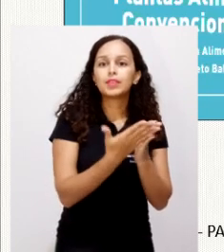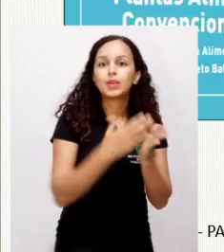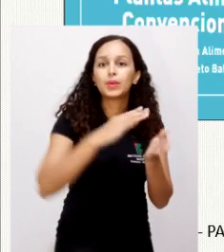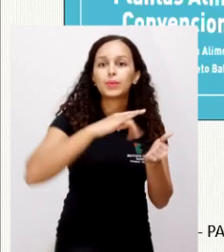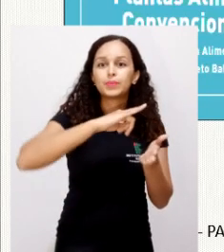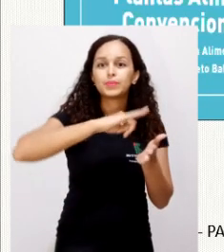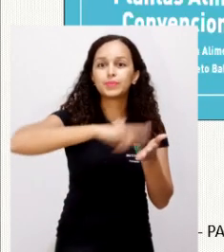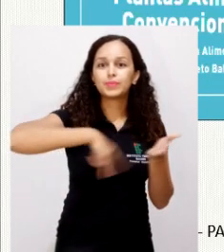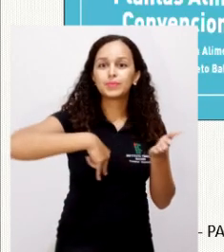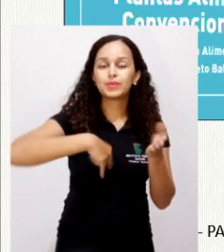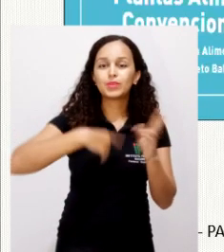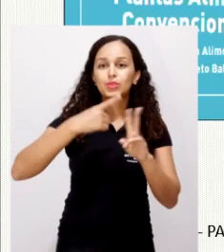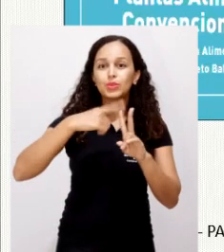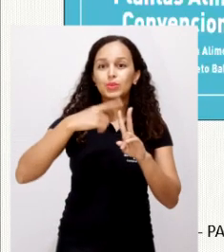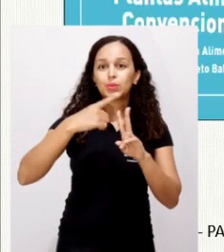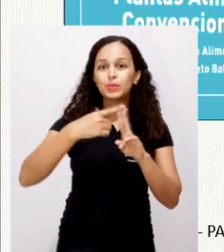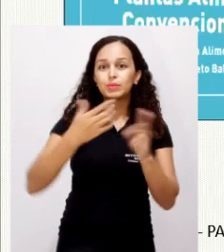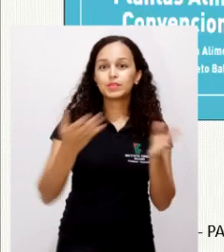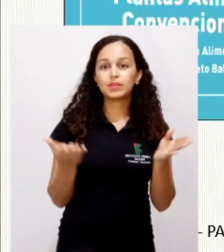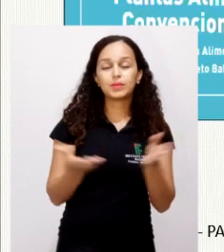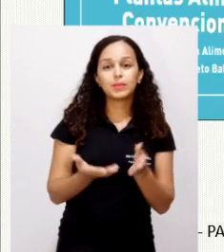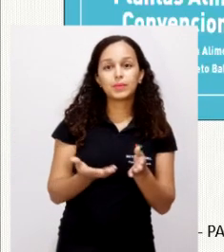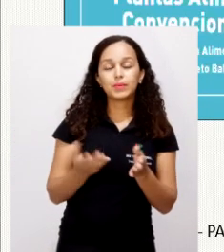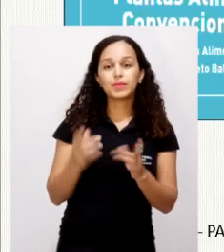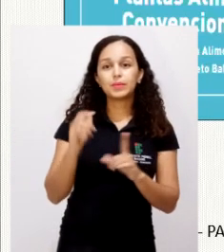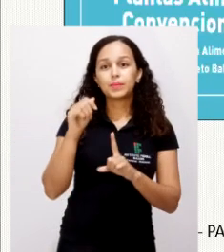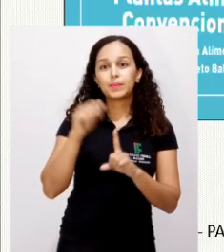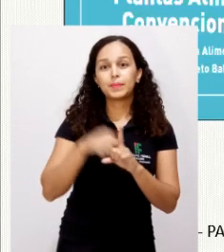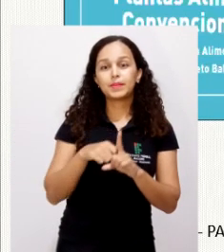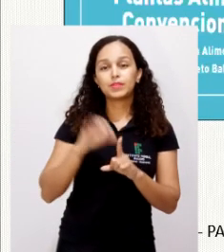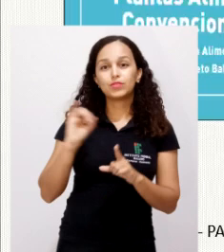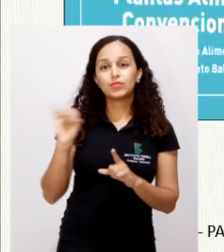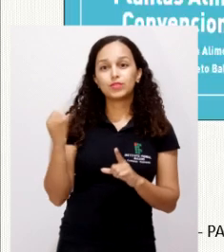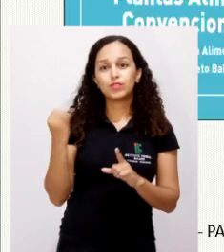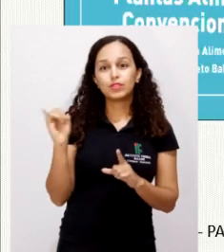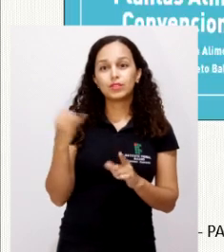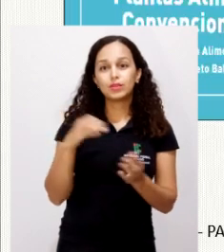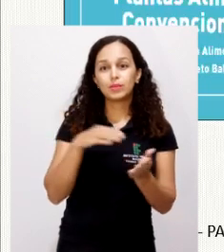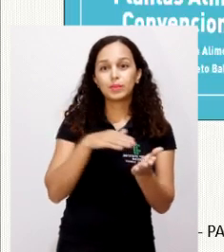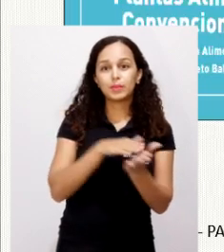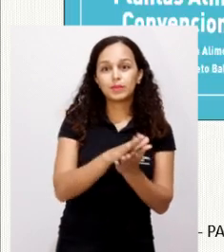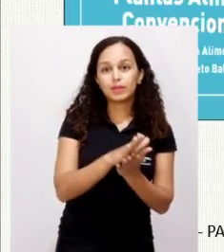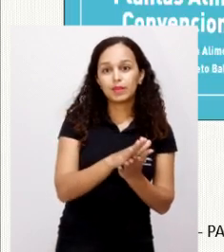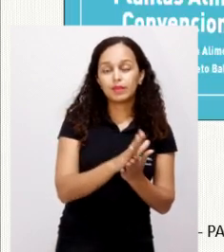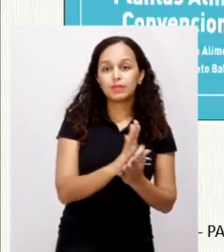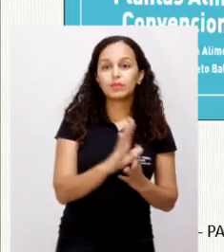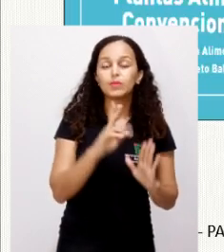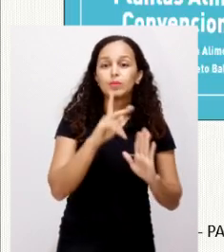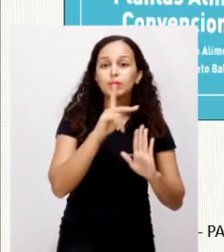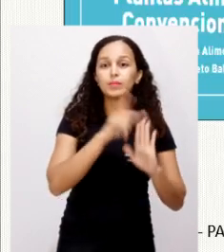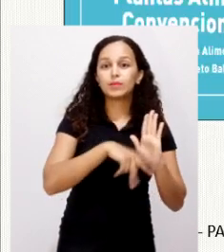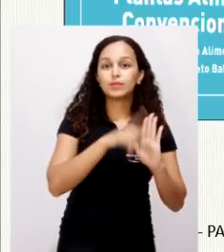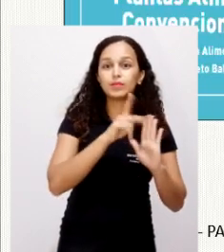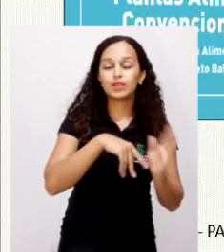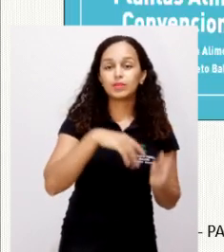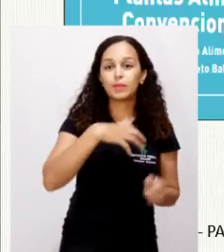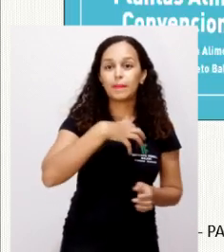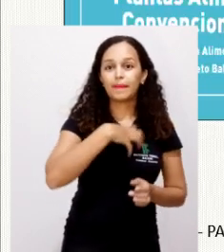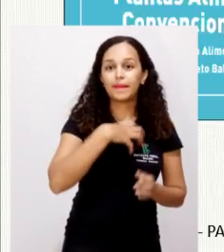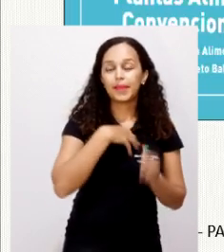agora, em janeiro de 2020, e essa publicação foi uma parceria entre o Projeto Bahia Produtiva e a